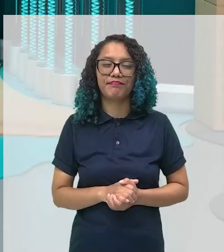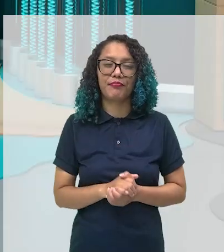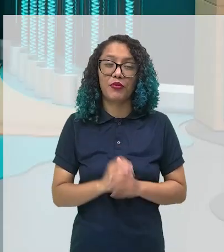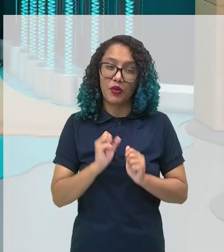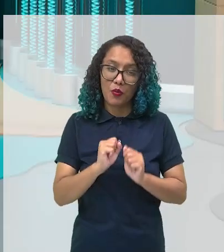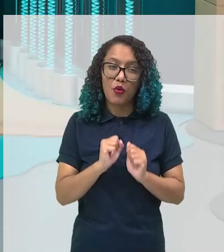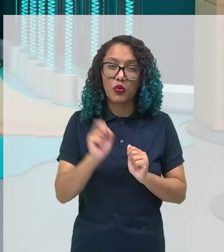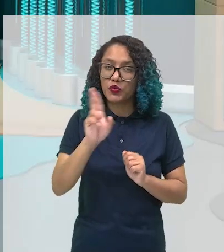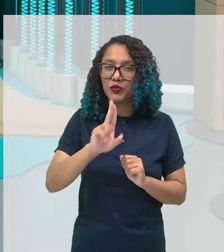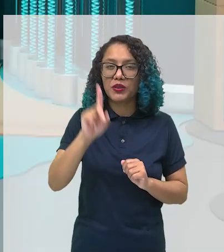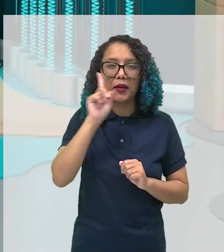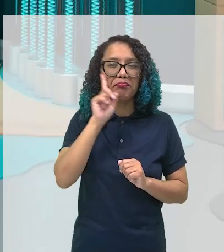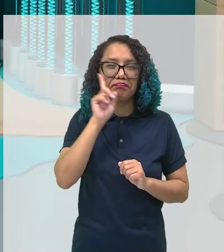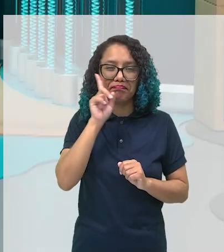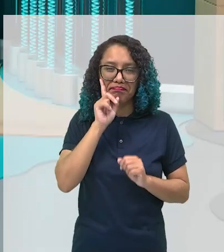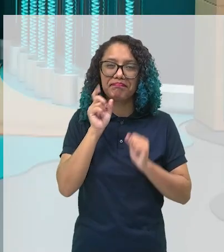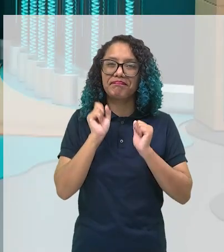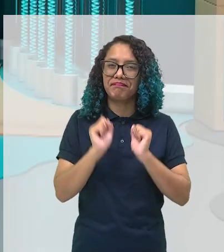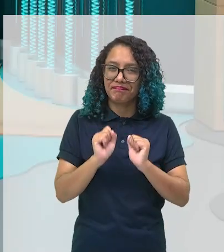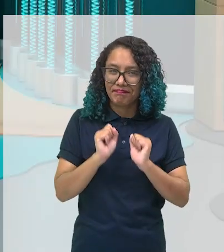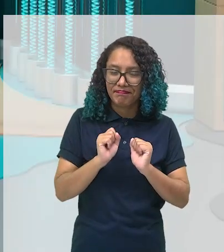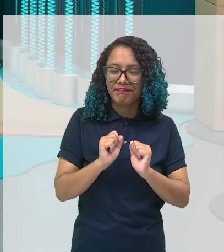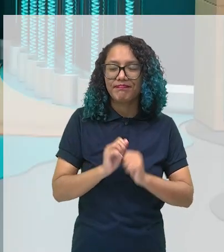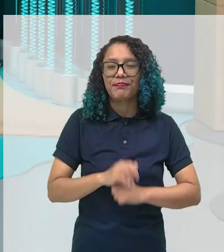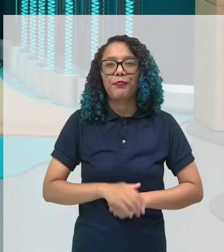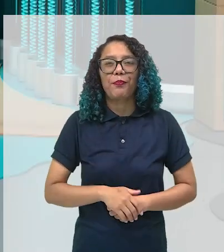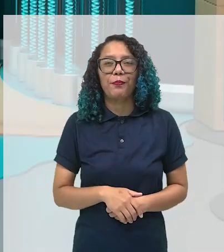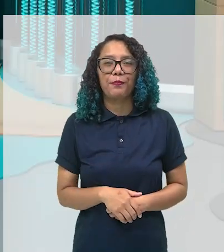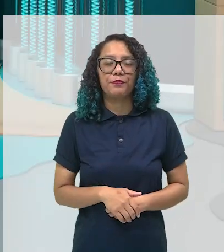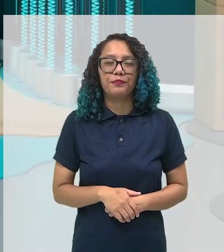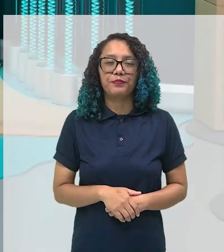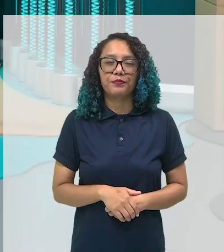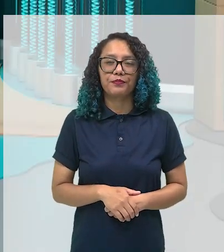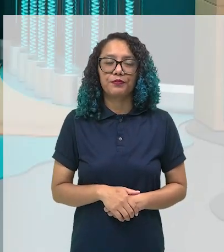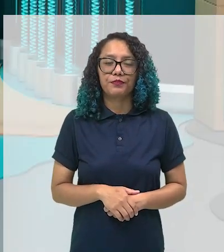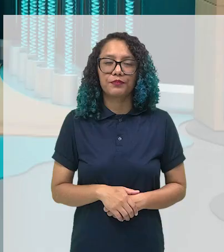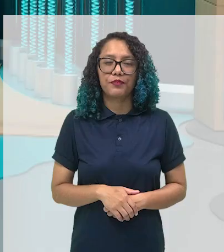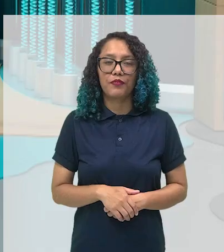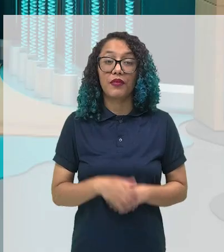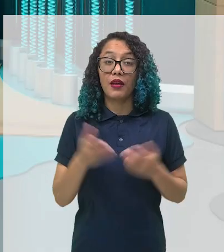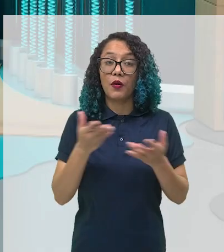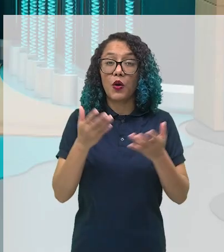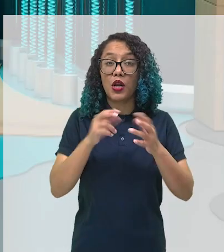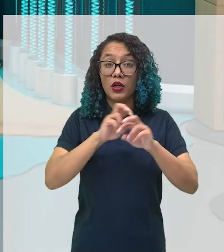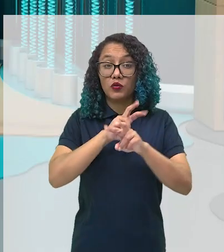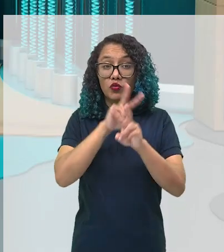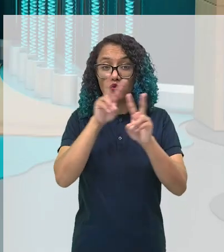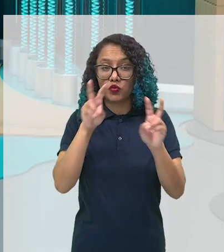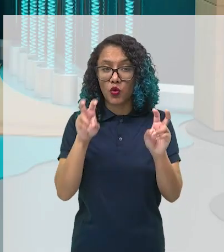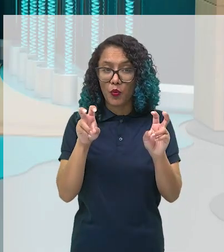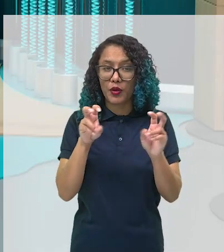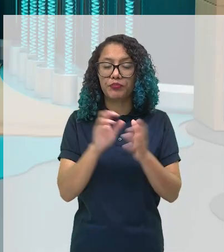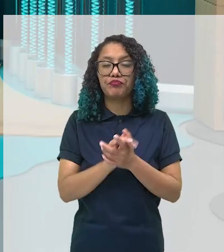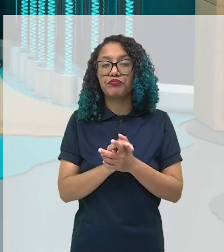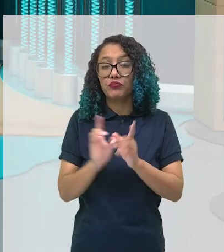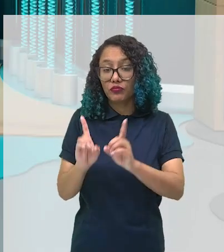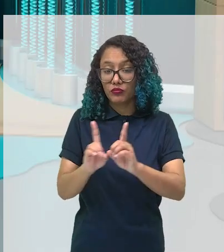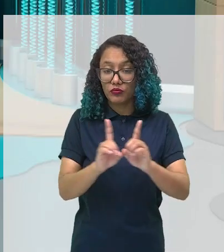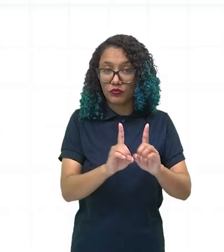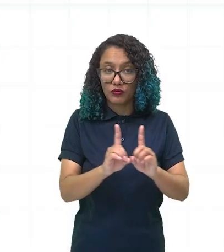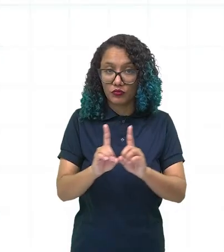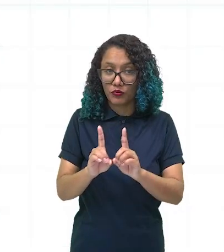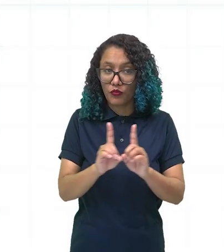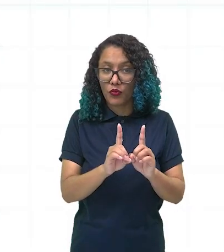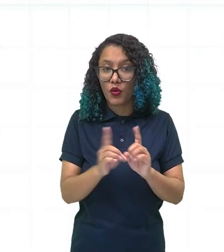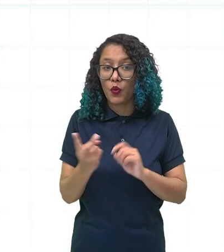o seu dia a dia. E com relação a essa ligação aí entre os parceiros, nós temos